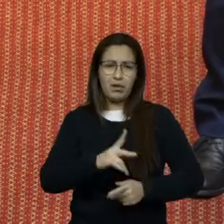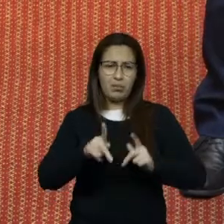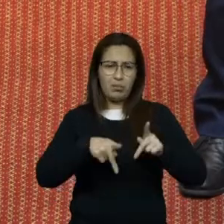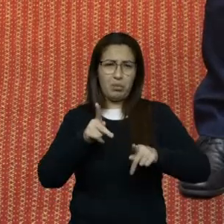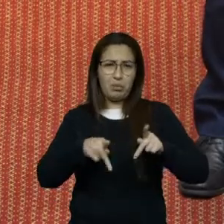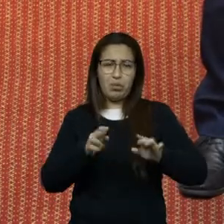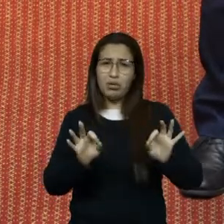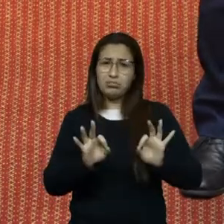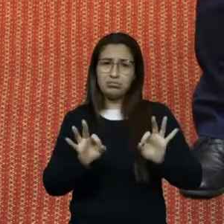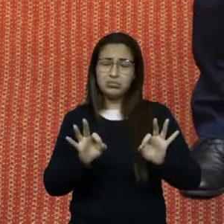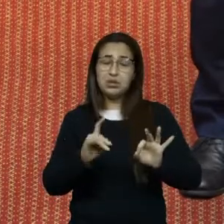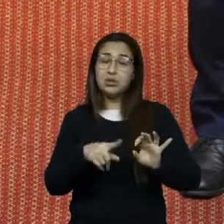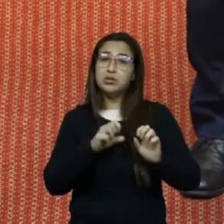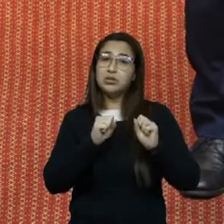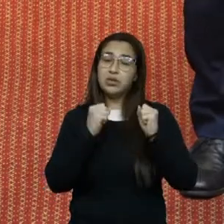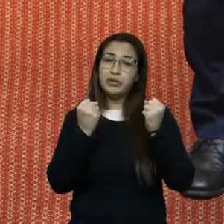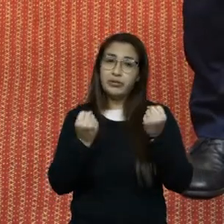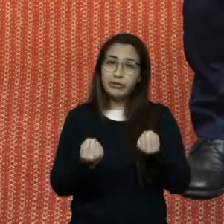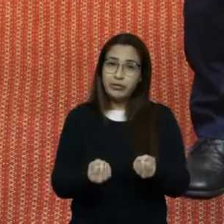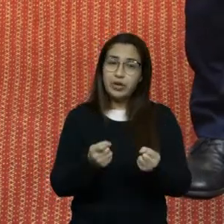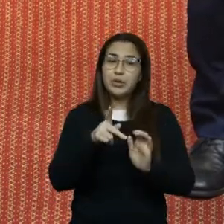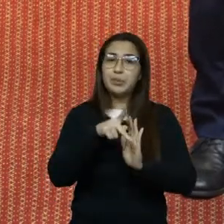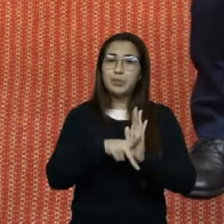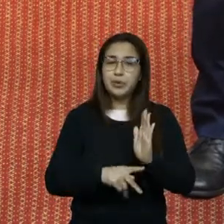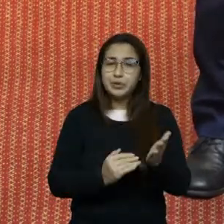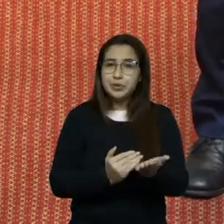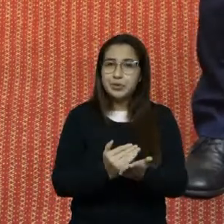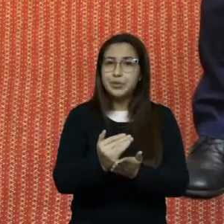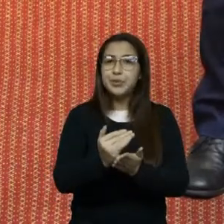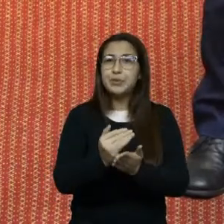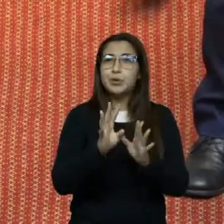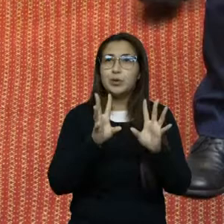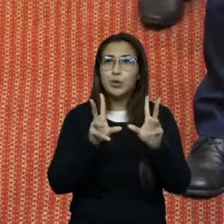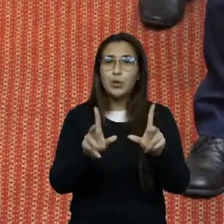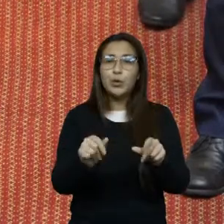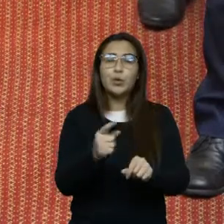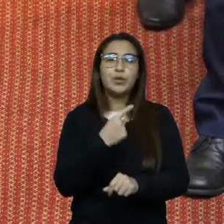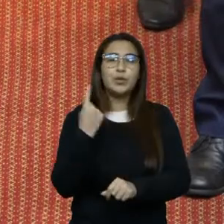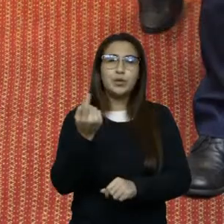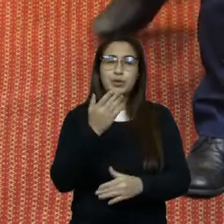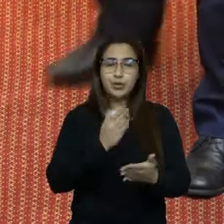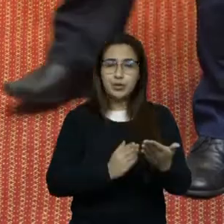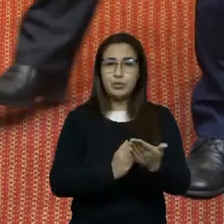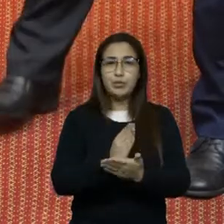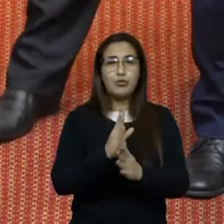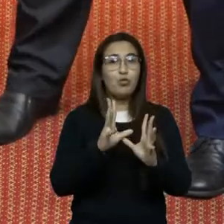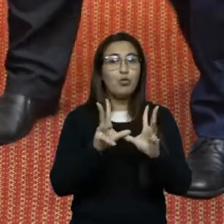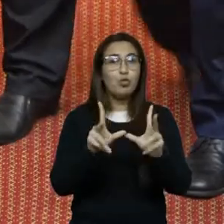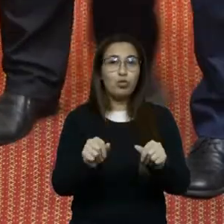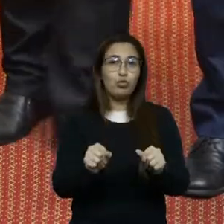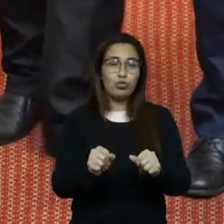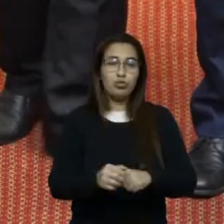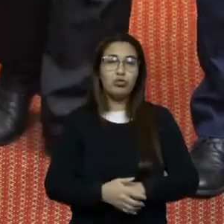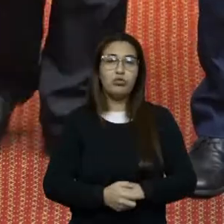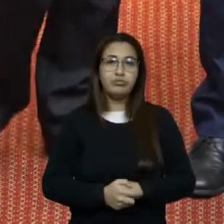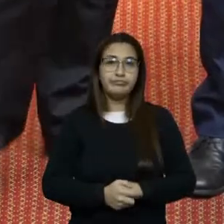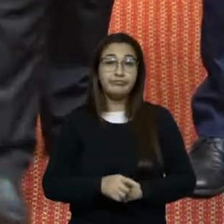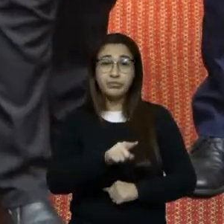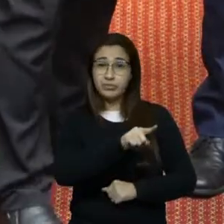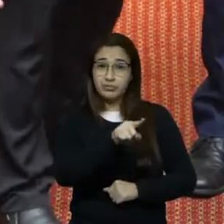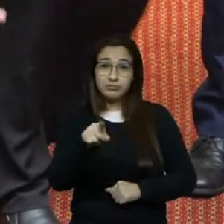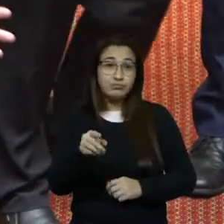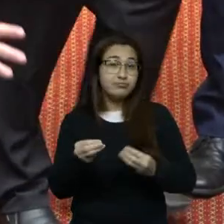nós estamos defendendo o projeto Inicial todos nós aprovamos aqui todos aí